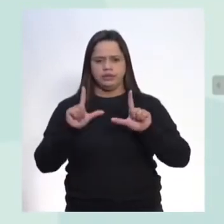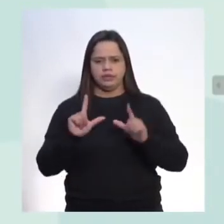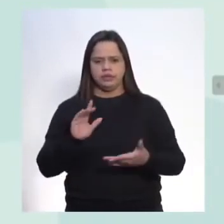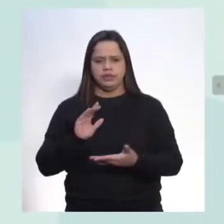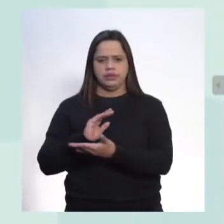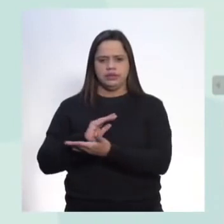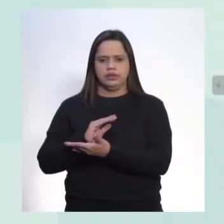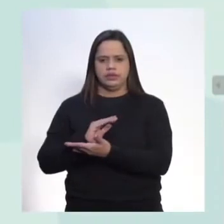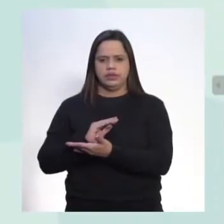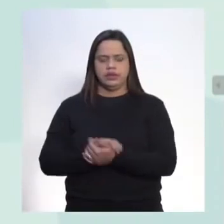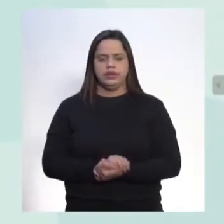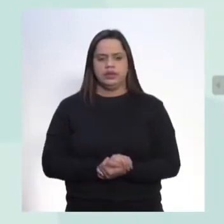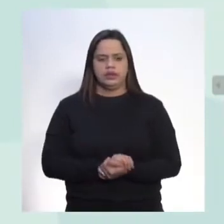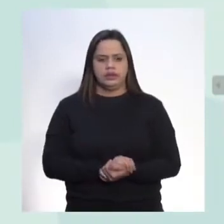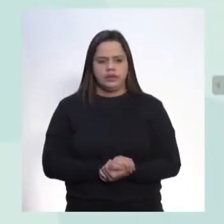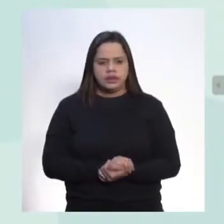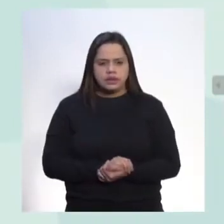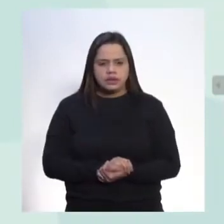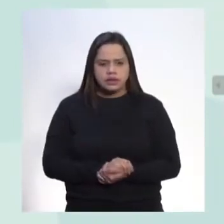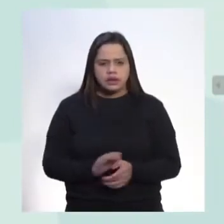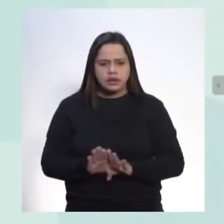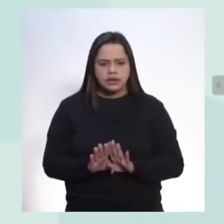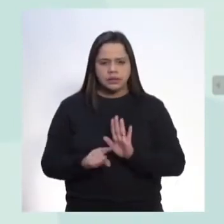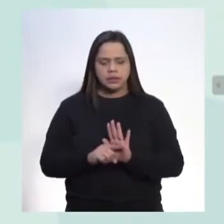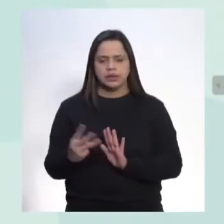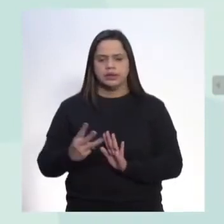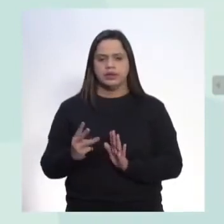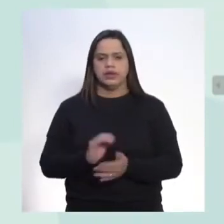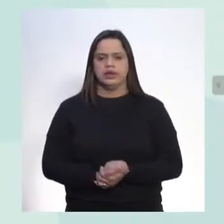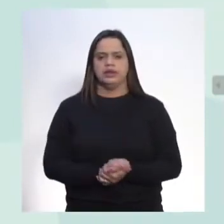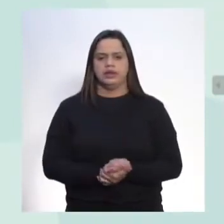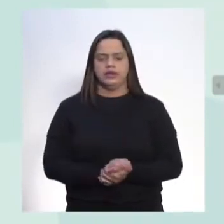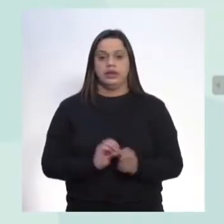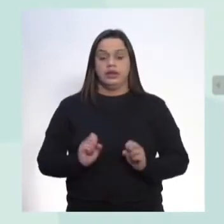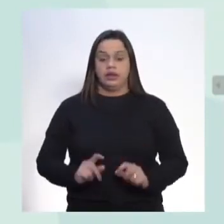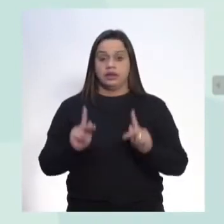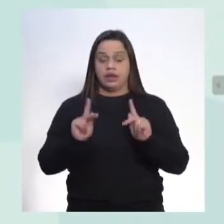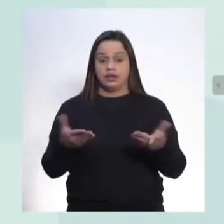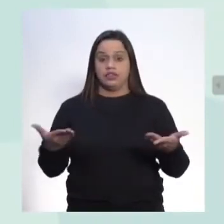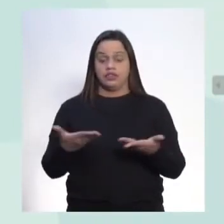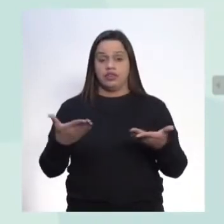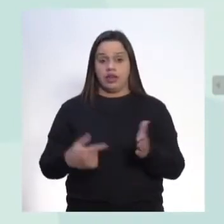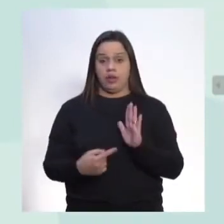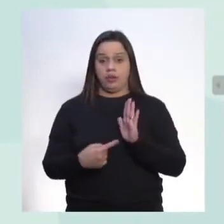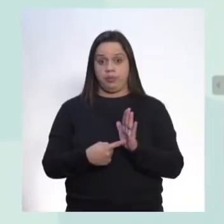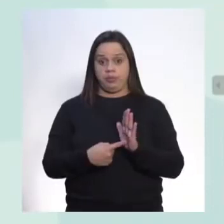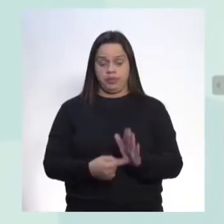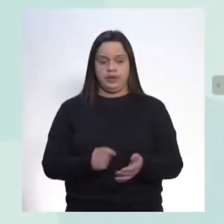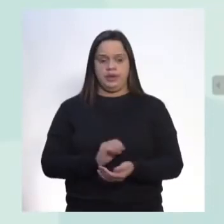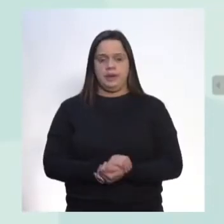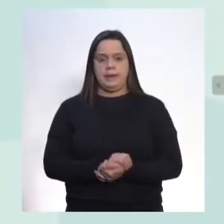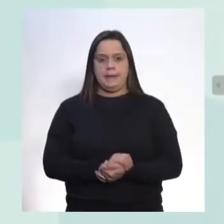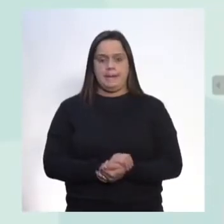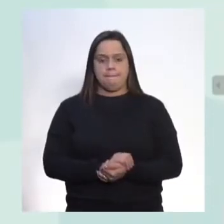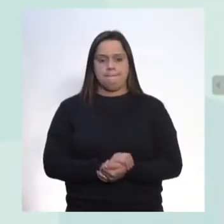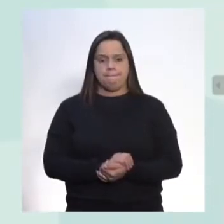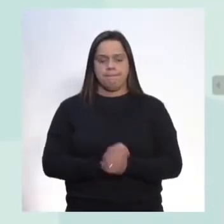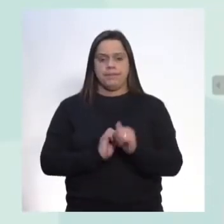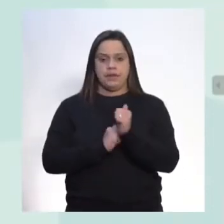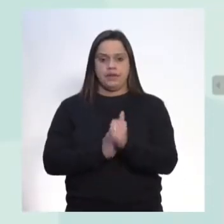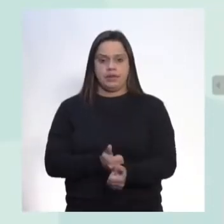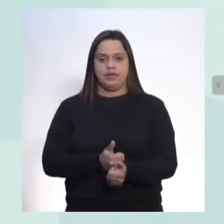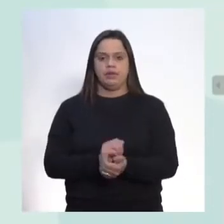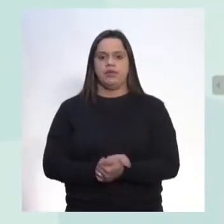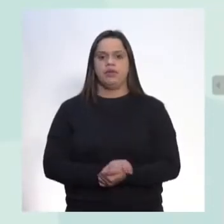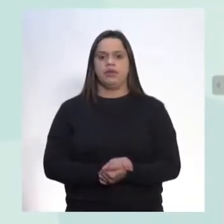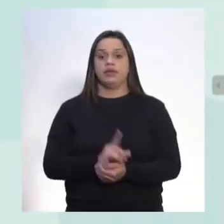tá? E menos 3, beleza? Então, tá aí o primeiro ponto. Na sequência, vamos lançar o próximo